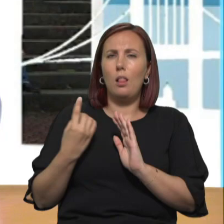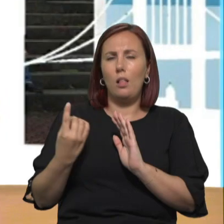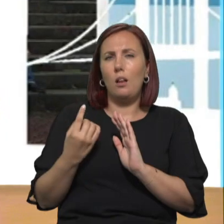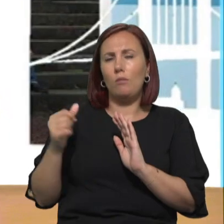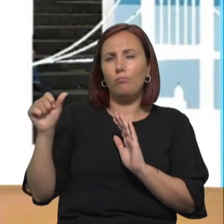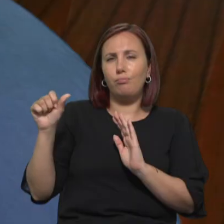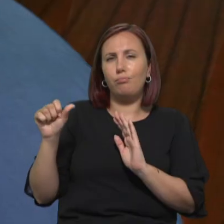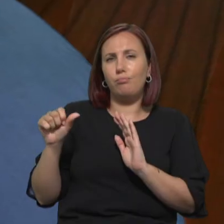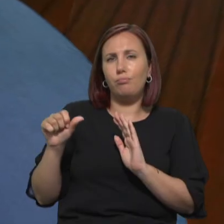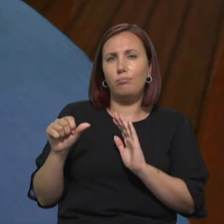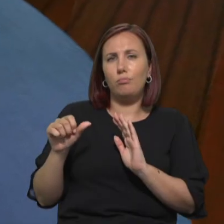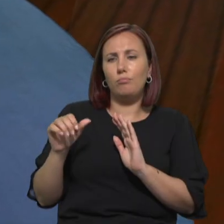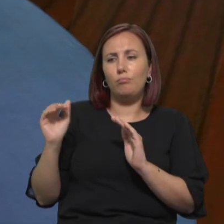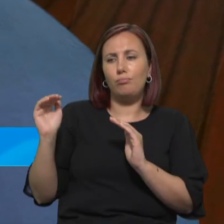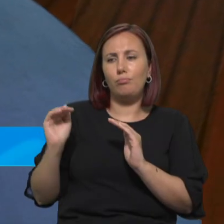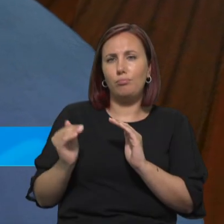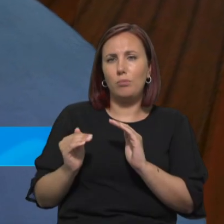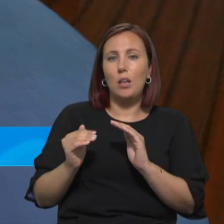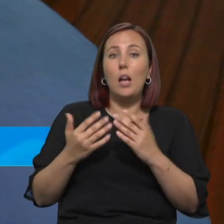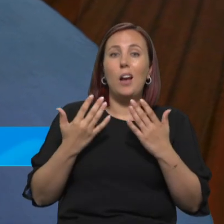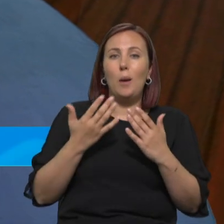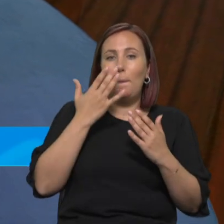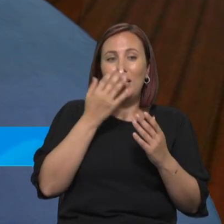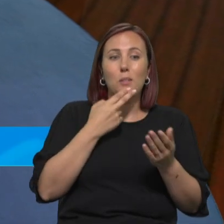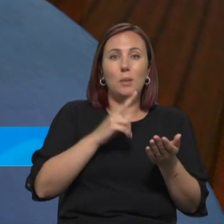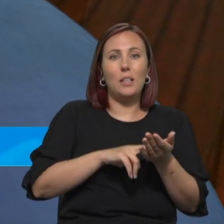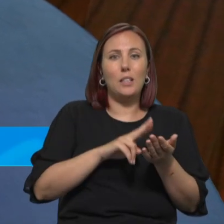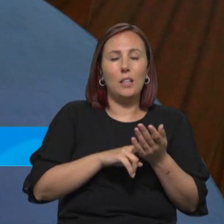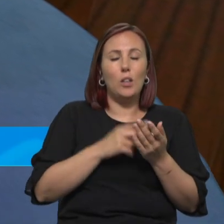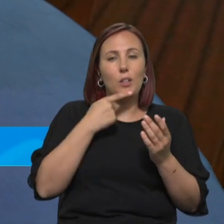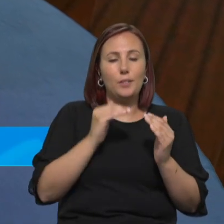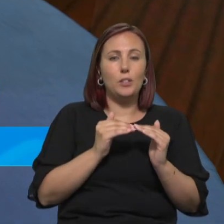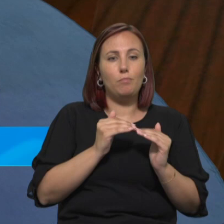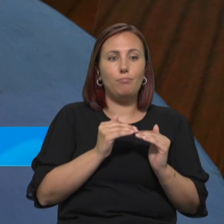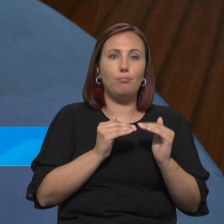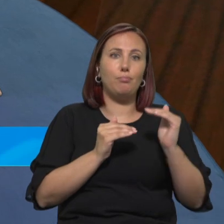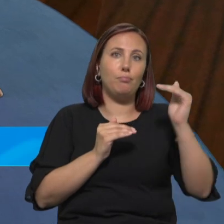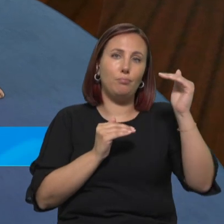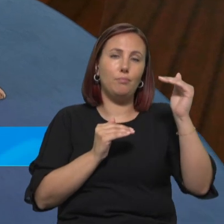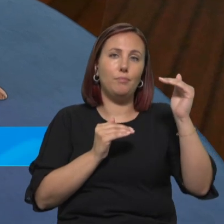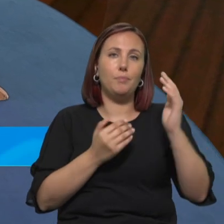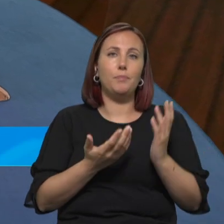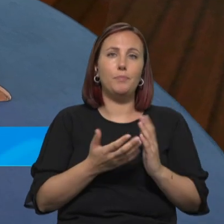decrescimento. Assumimos que agora é uma realidade de novo em crescimento.